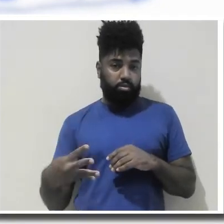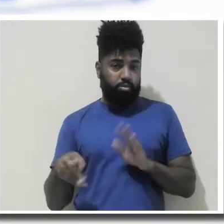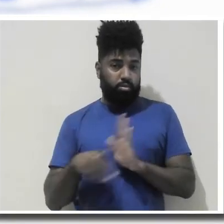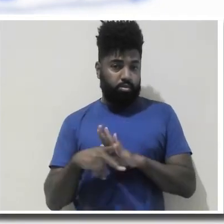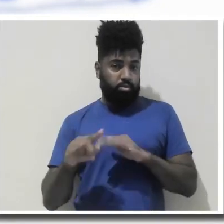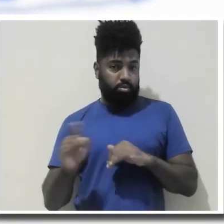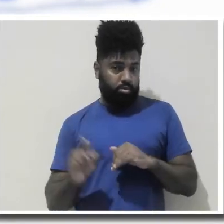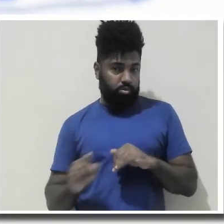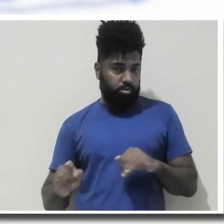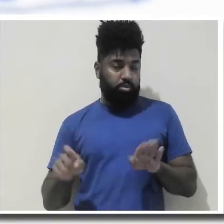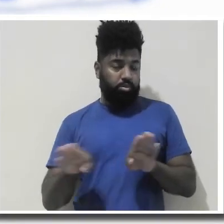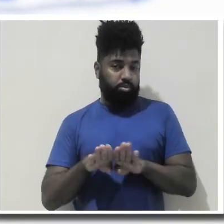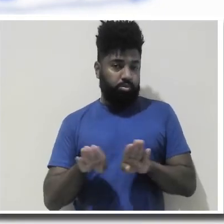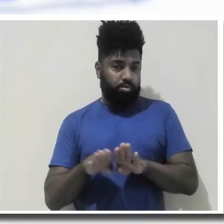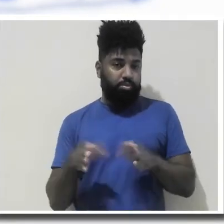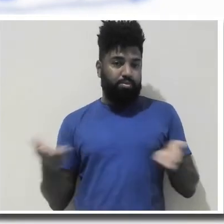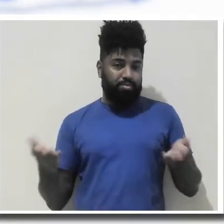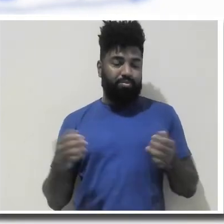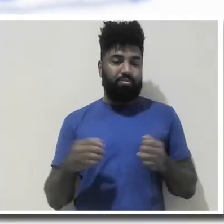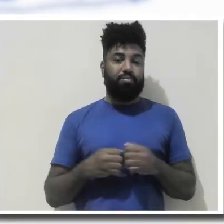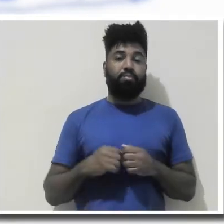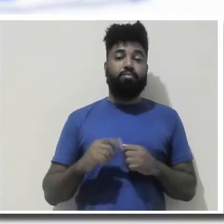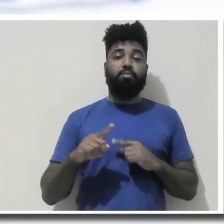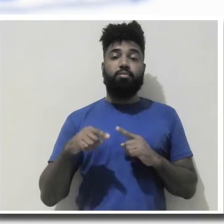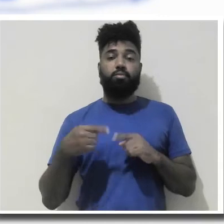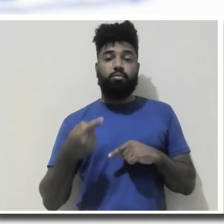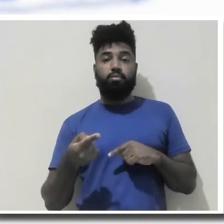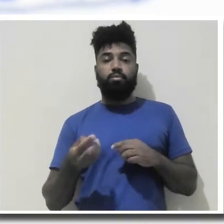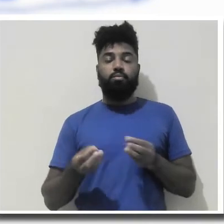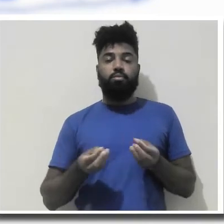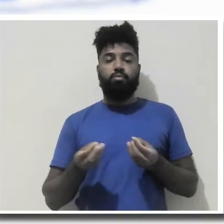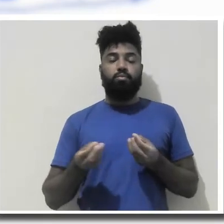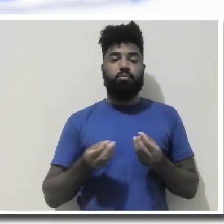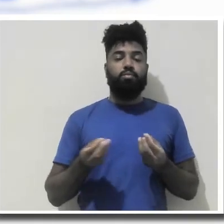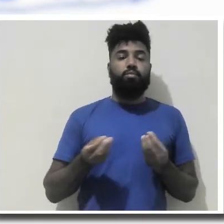esses dois valores são iguais. Além disso,